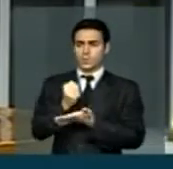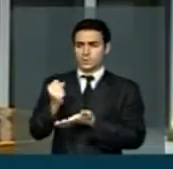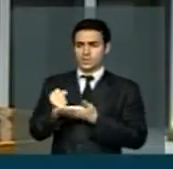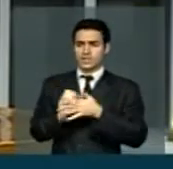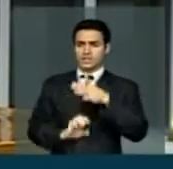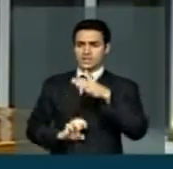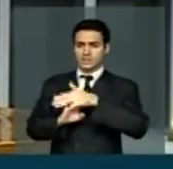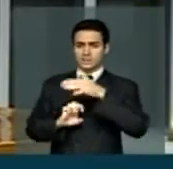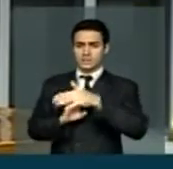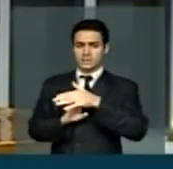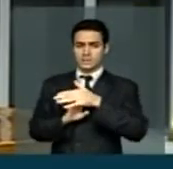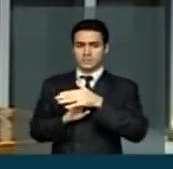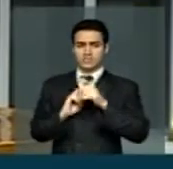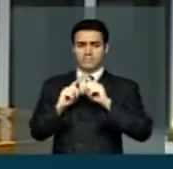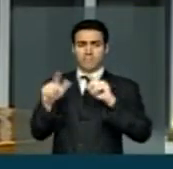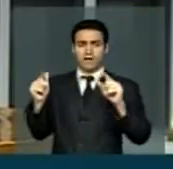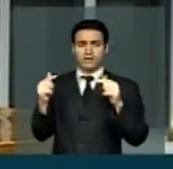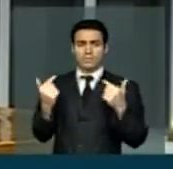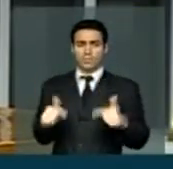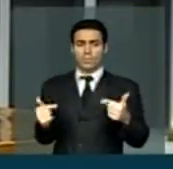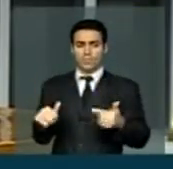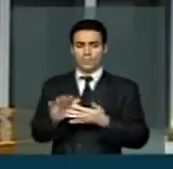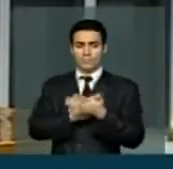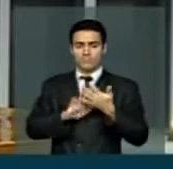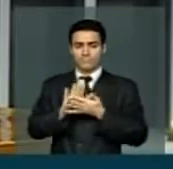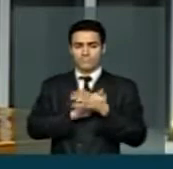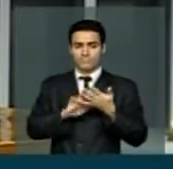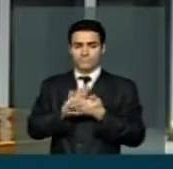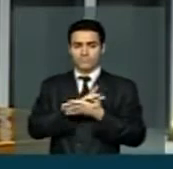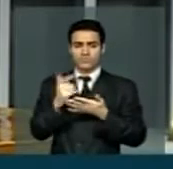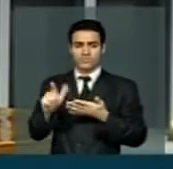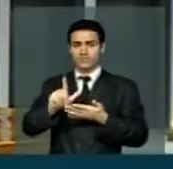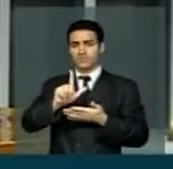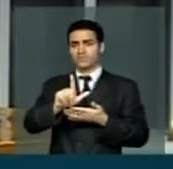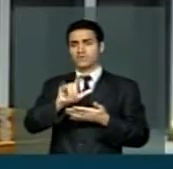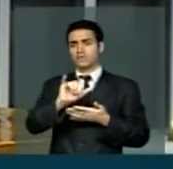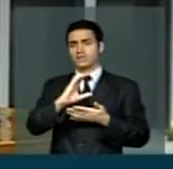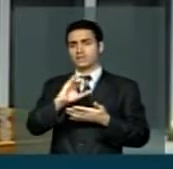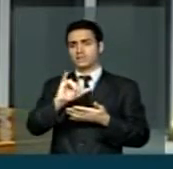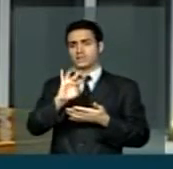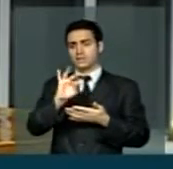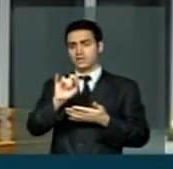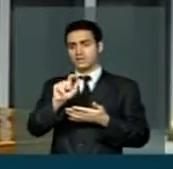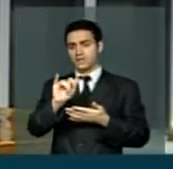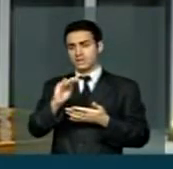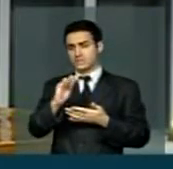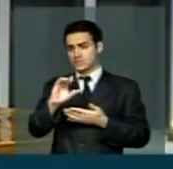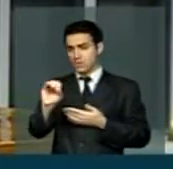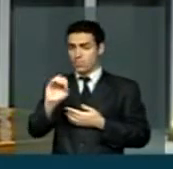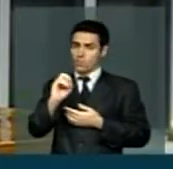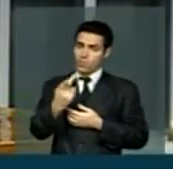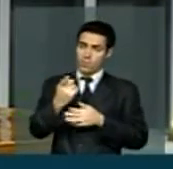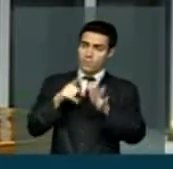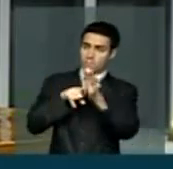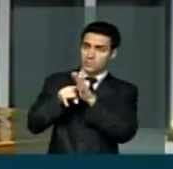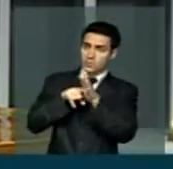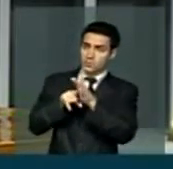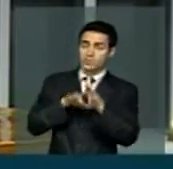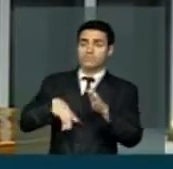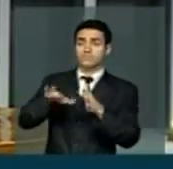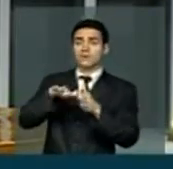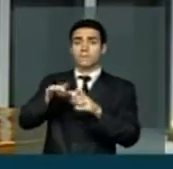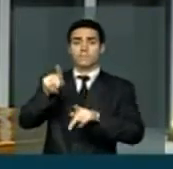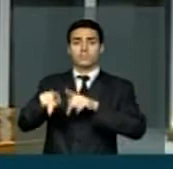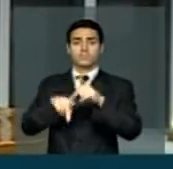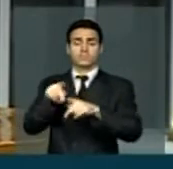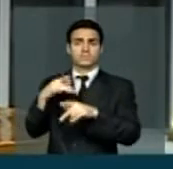desta empresa, a Jurong, sem nenhum tipo de licitação ou de consulta pública. Nós não vimos